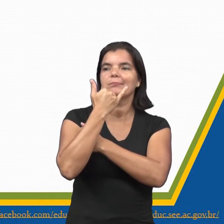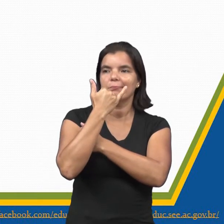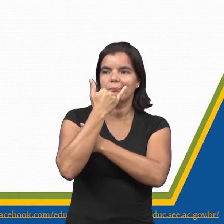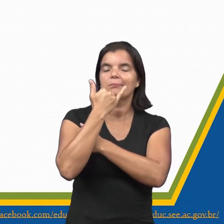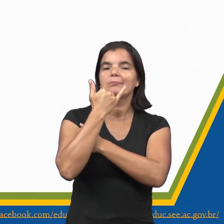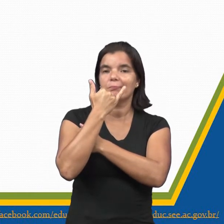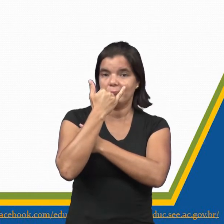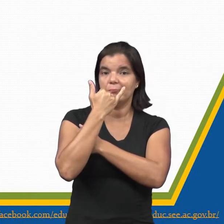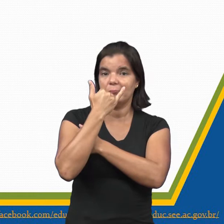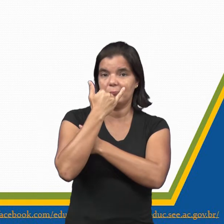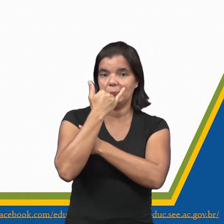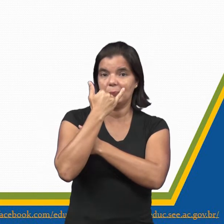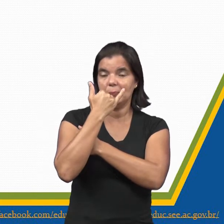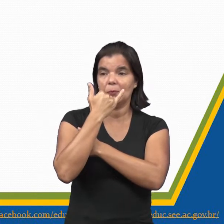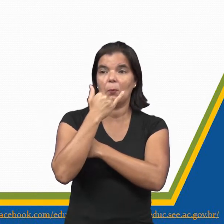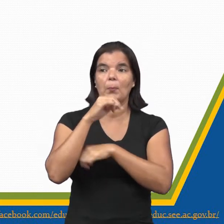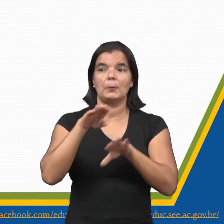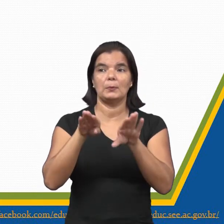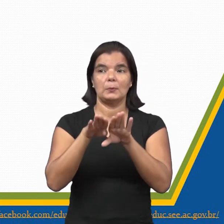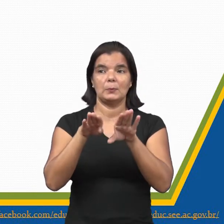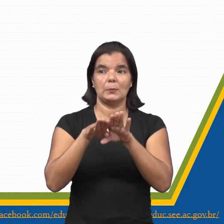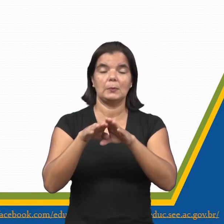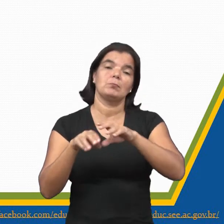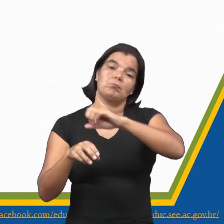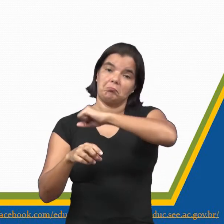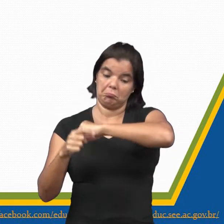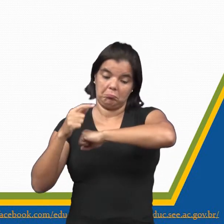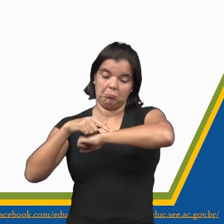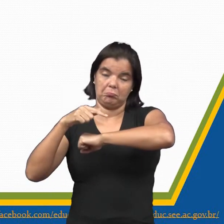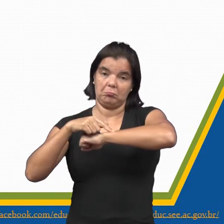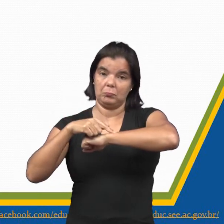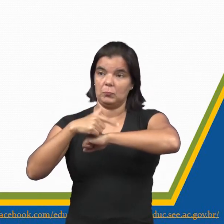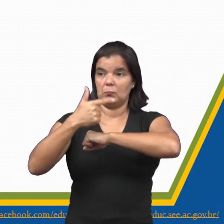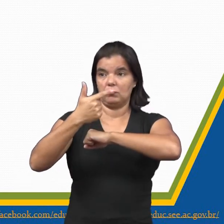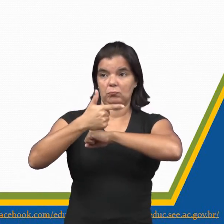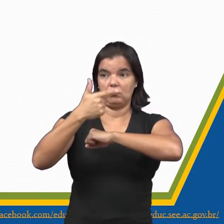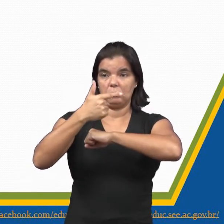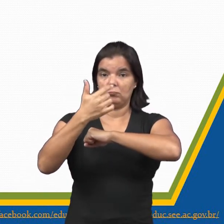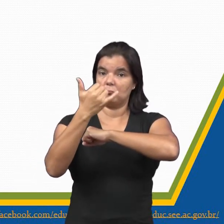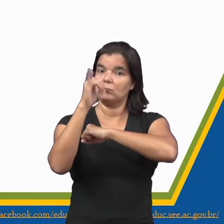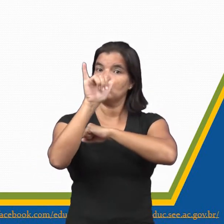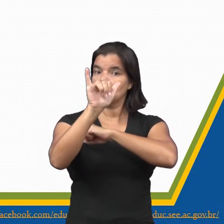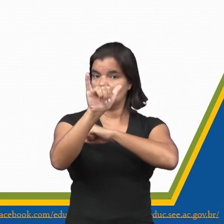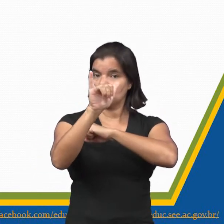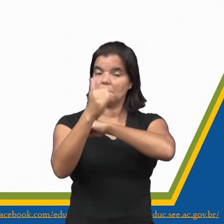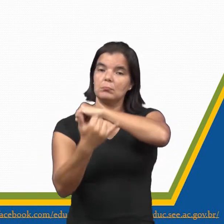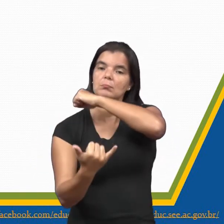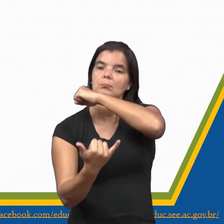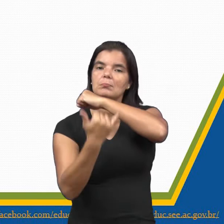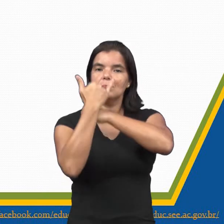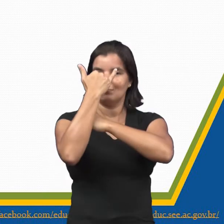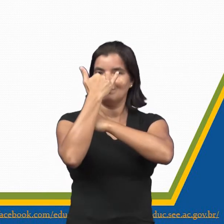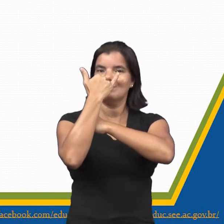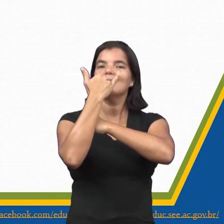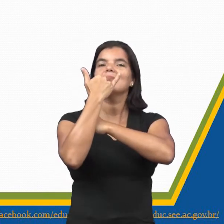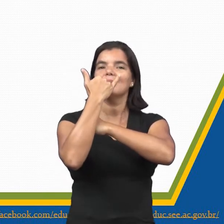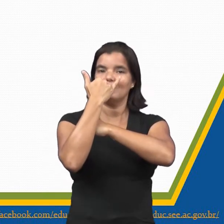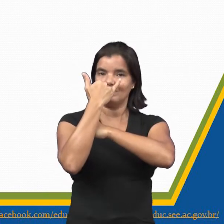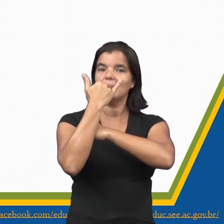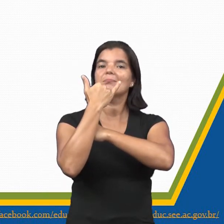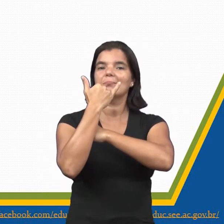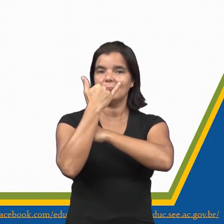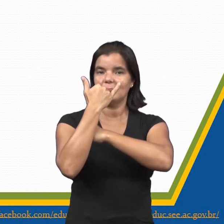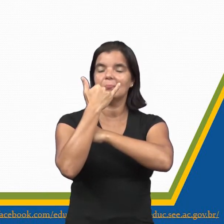esquerda, formando S, né? O primeiro, segundo e terceiro passo. Como o nosso intérprete pode